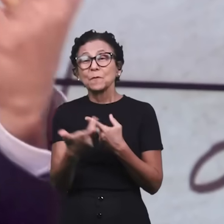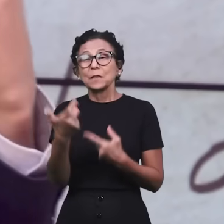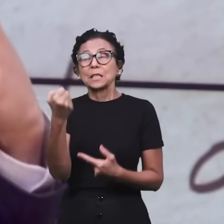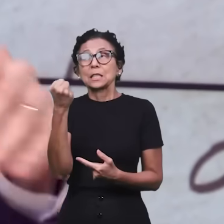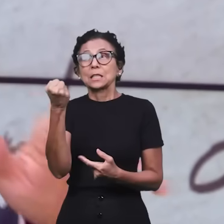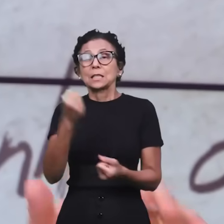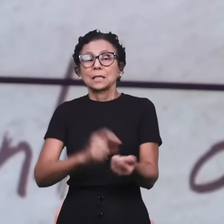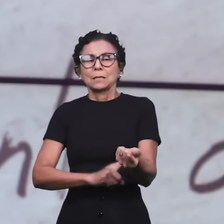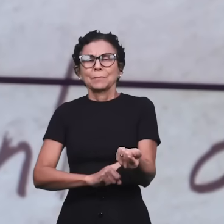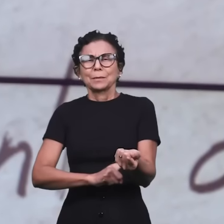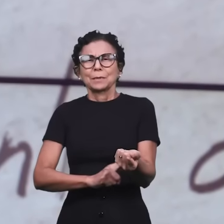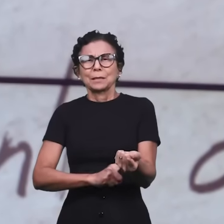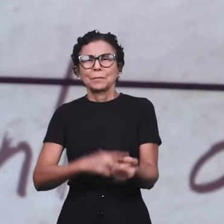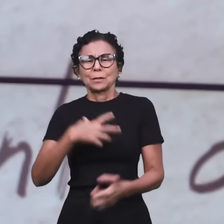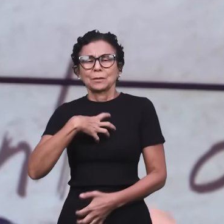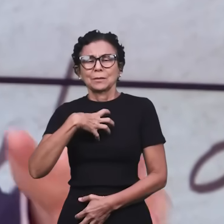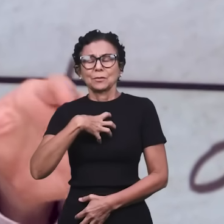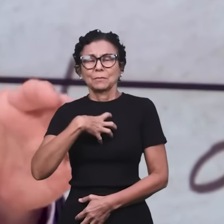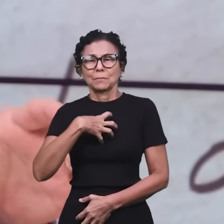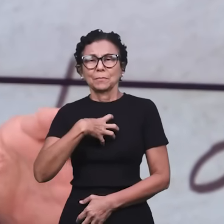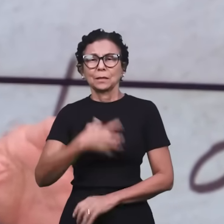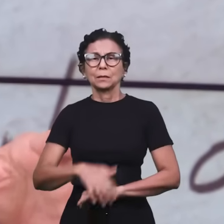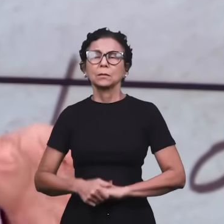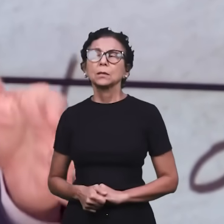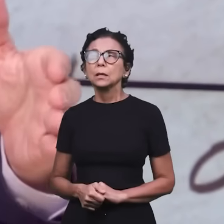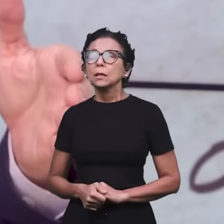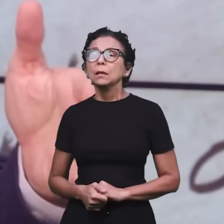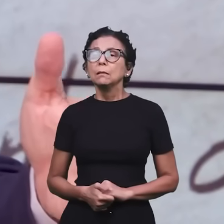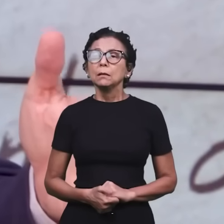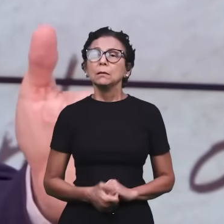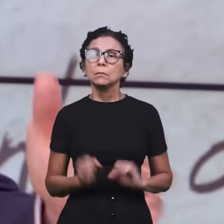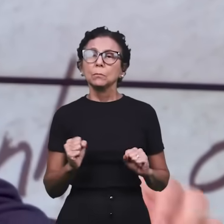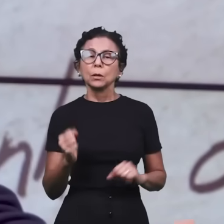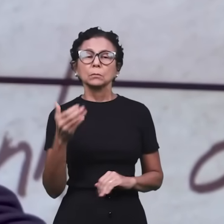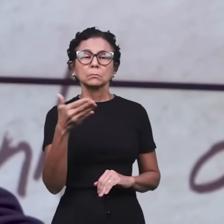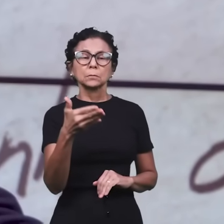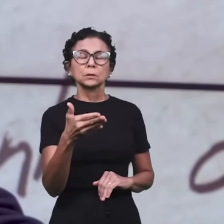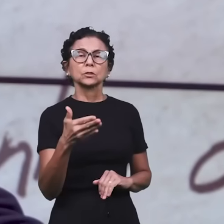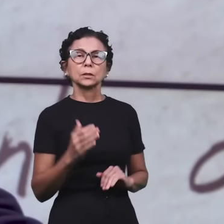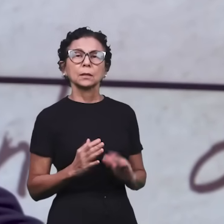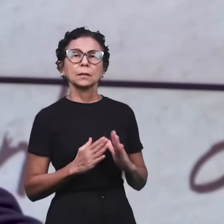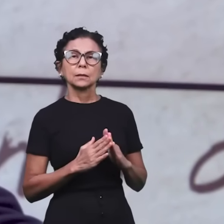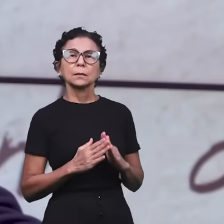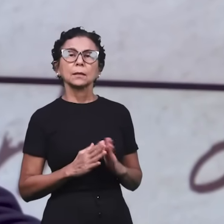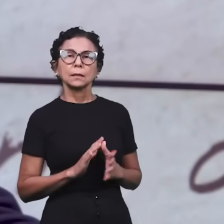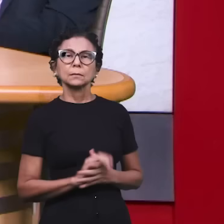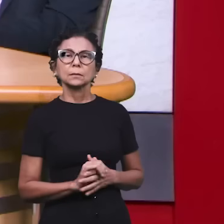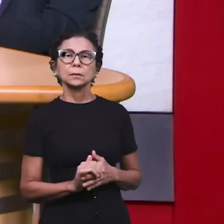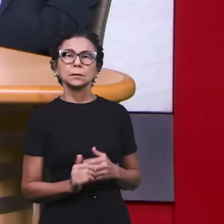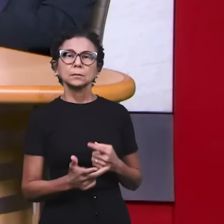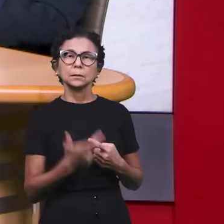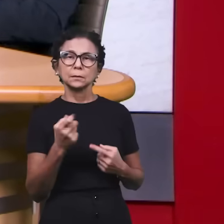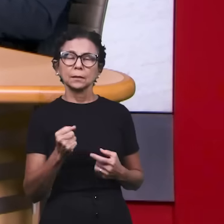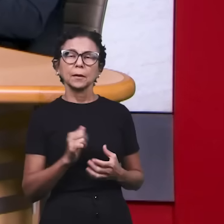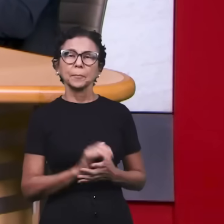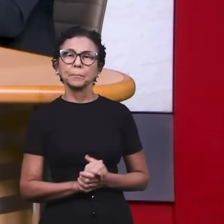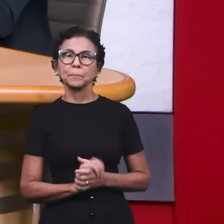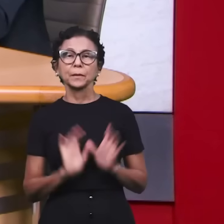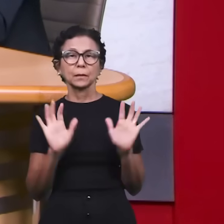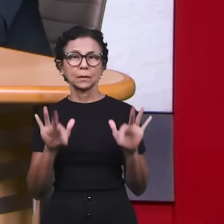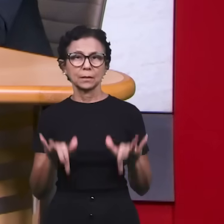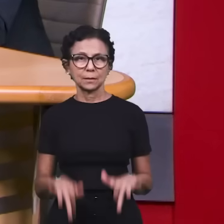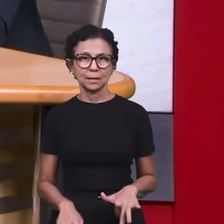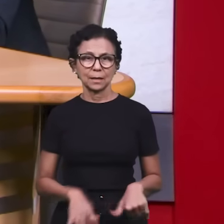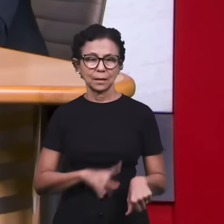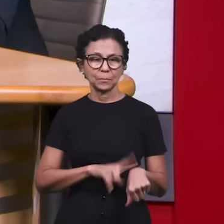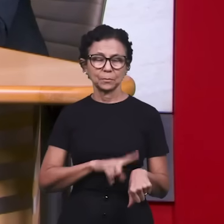possa ser vencido pelo Senhor, pelo Espírito Santo, e chegar em casa, o Senhor também possa vencer os Muito assuntos. Né? Glória Olha, a nós vamos Deus. encerrar aqui,